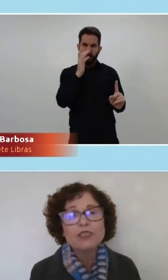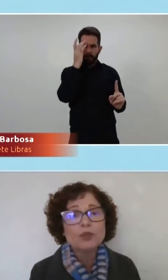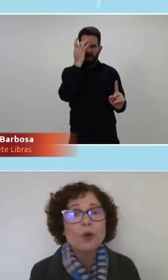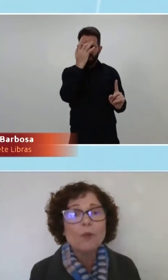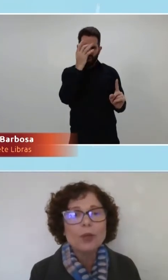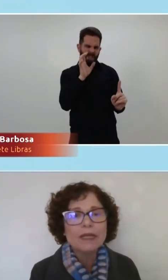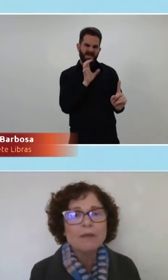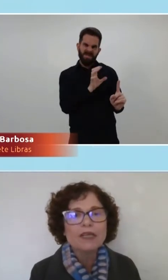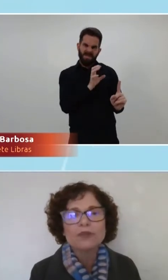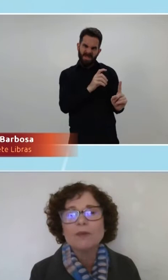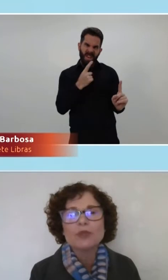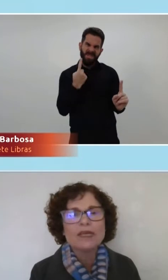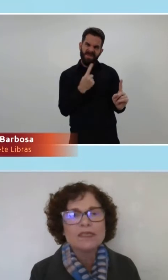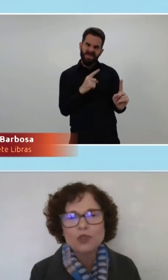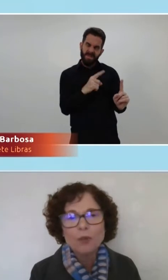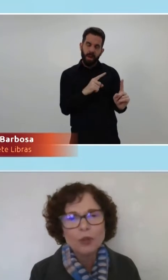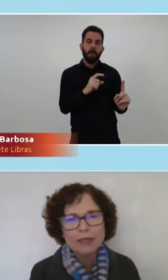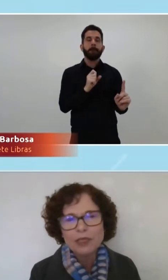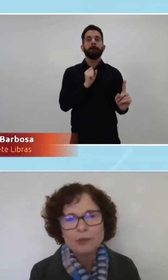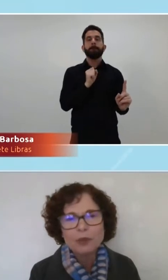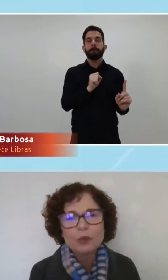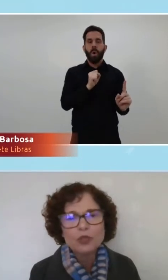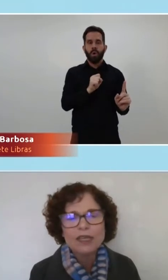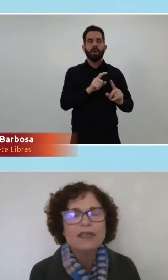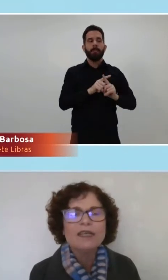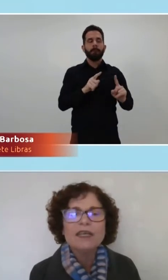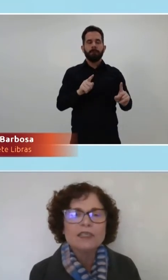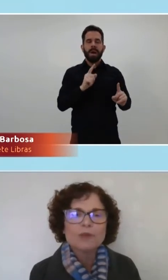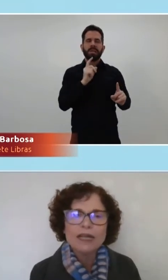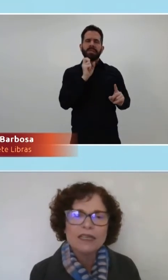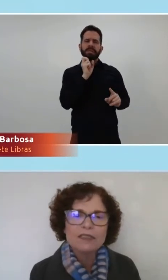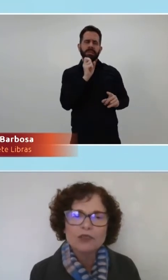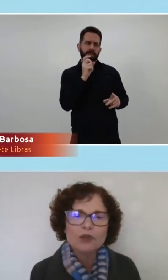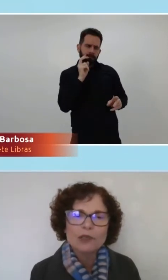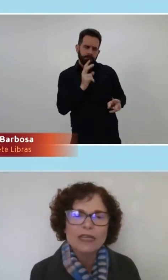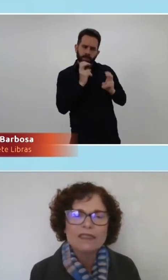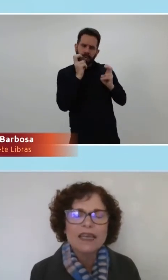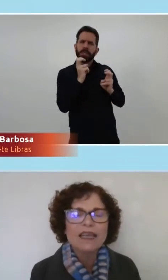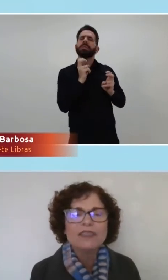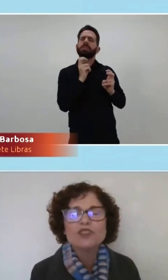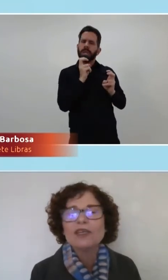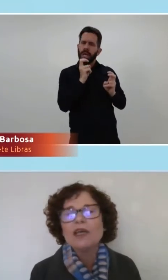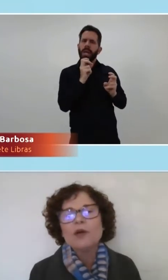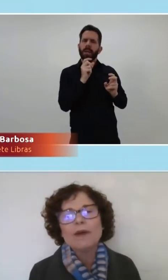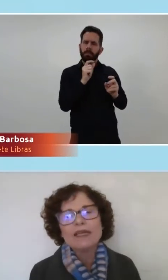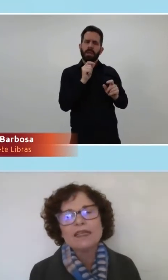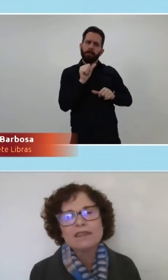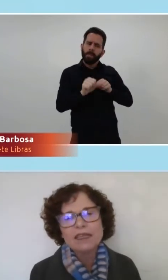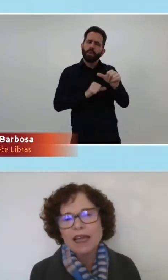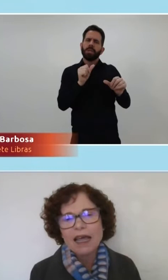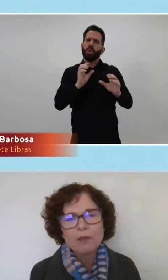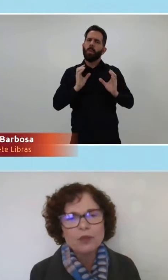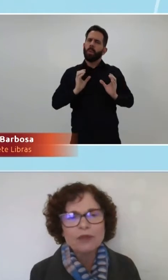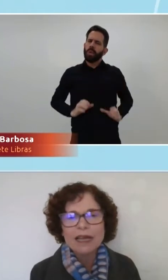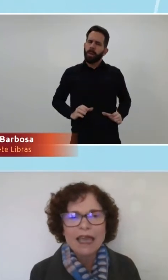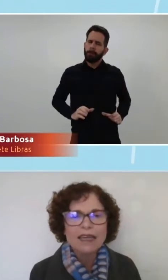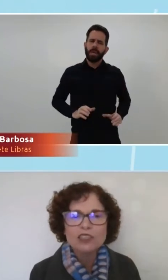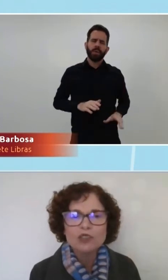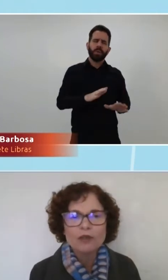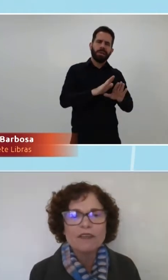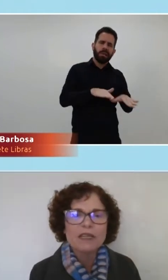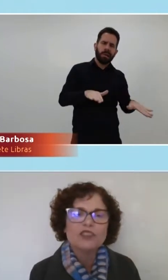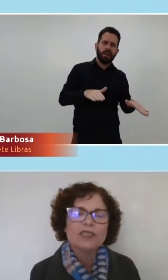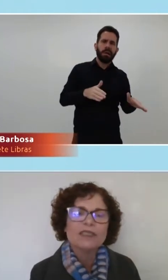a partir do comportamento, da mudança de comportamento brusca de uma criança, de um adolescente, uma criança que ela é muito